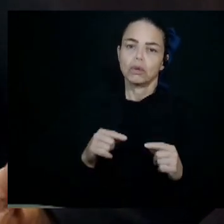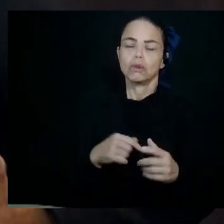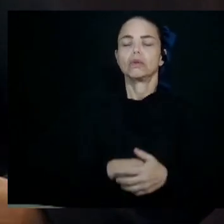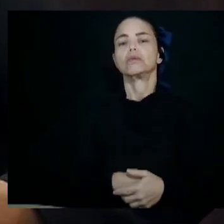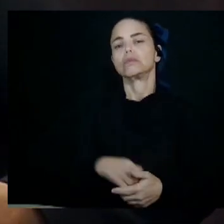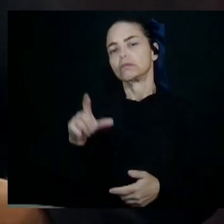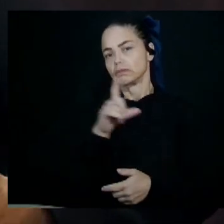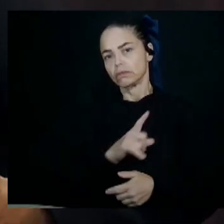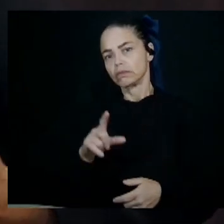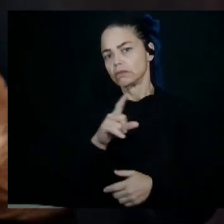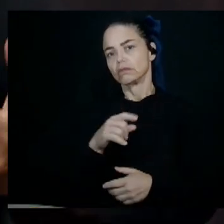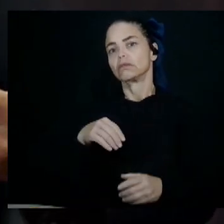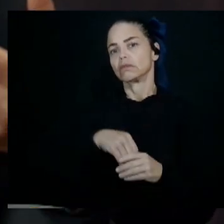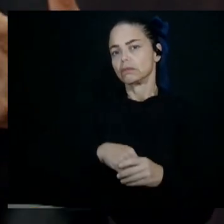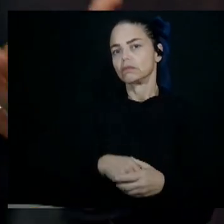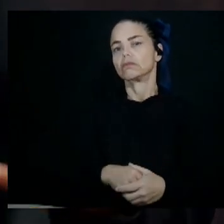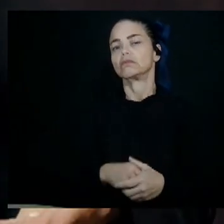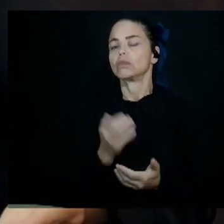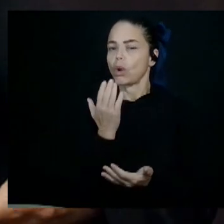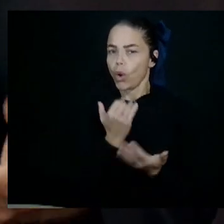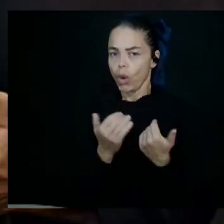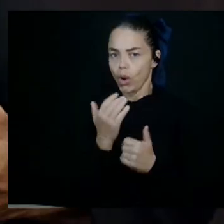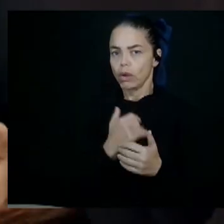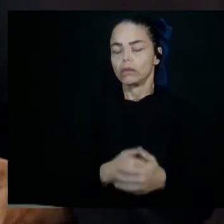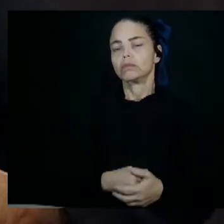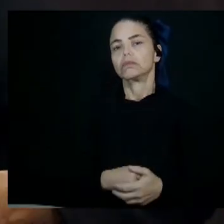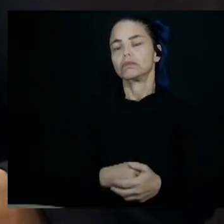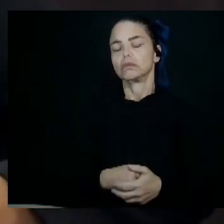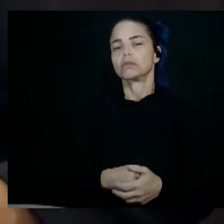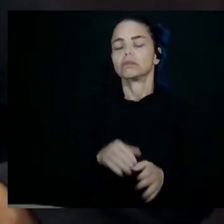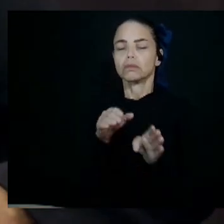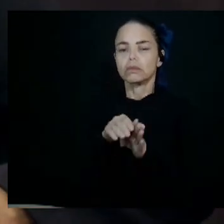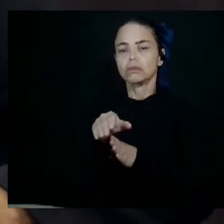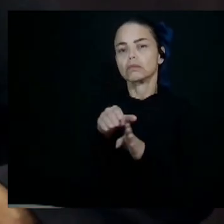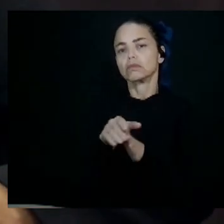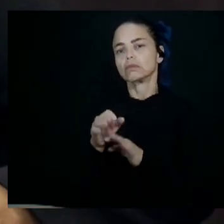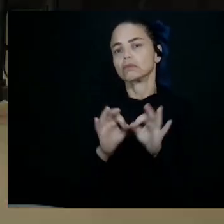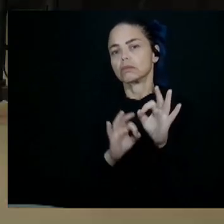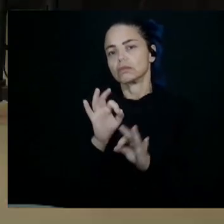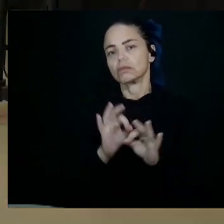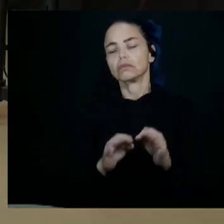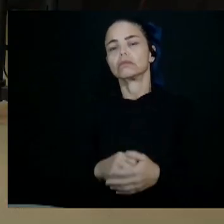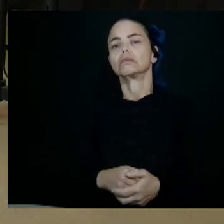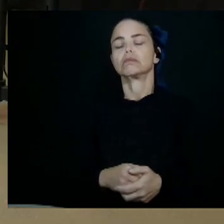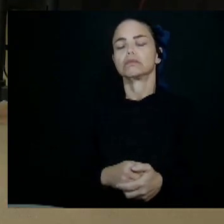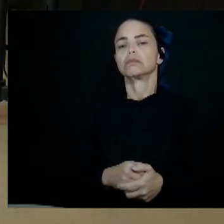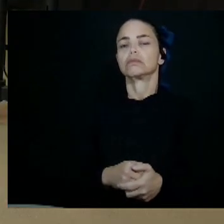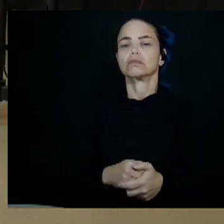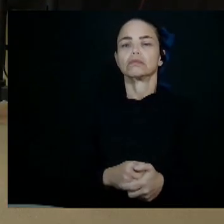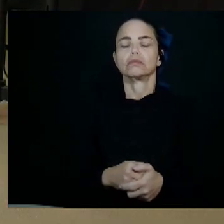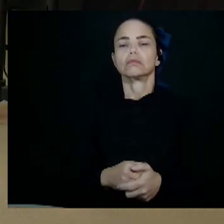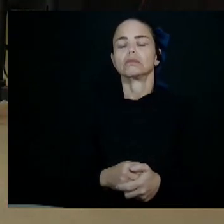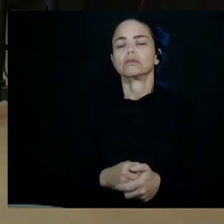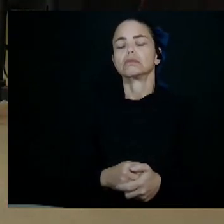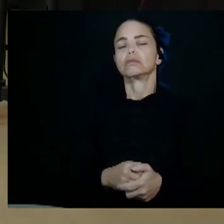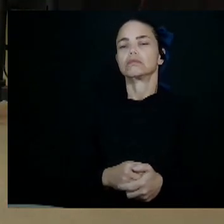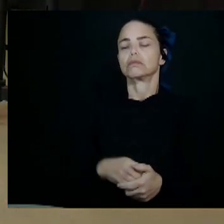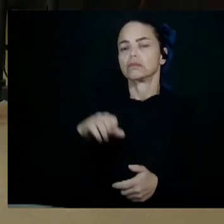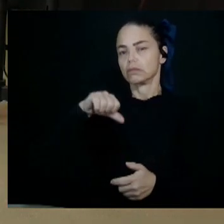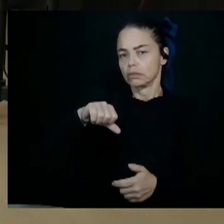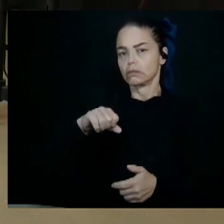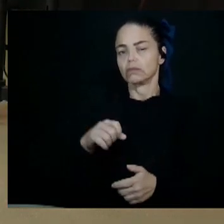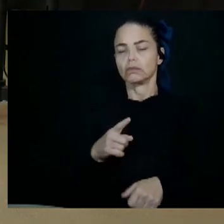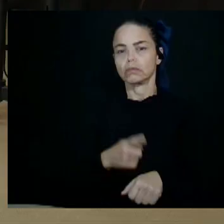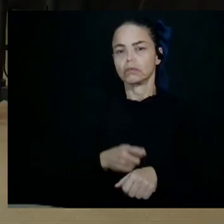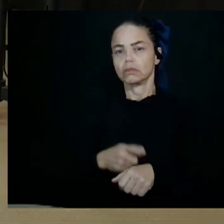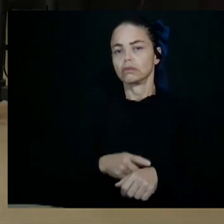dentro sempre de uma alimentação bem orientada Sim. e planejada. Exato. Muito bom. Meninas, pontualmente 9 horas, eu acho que dá tempo